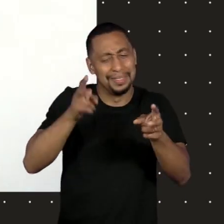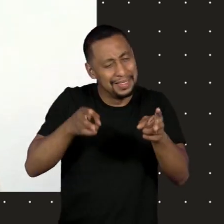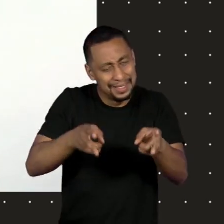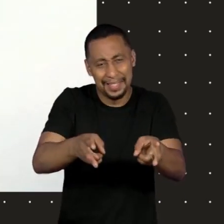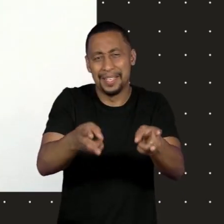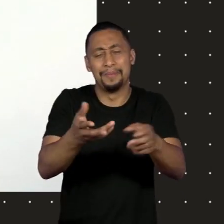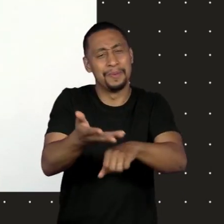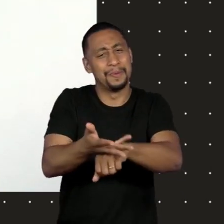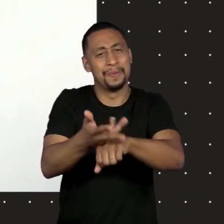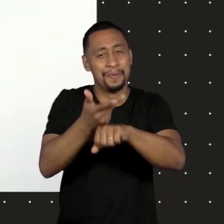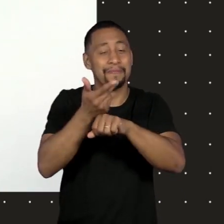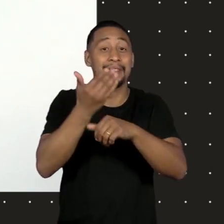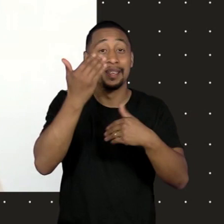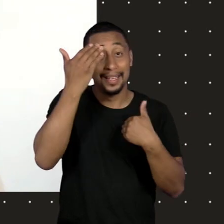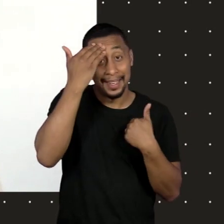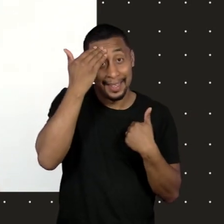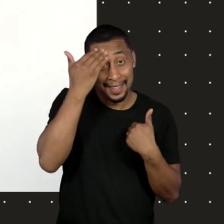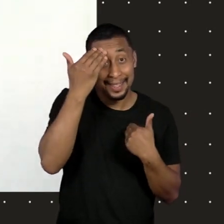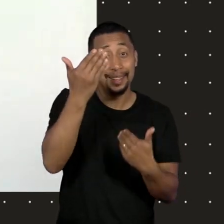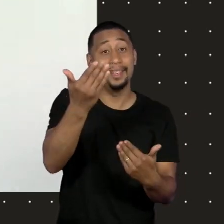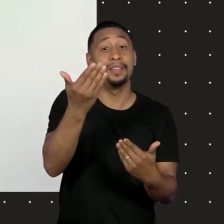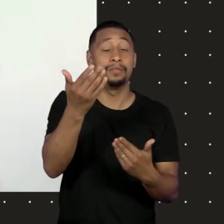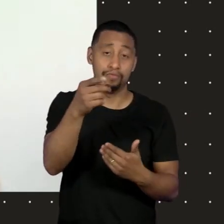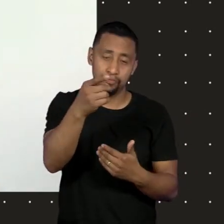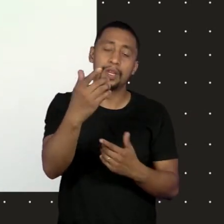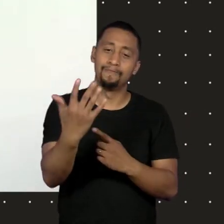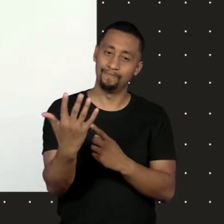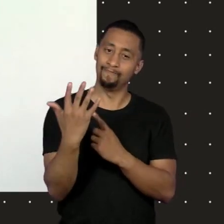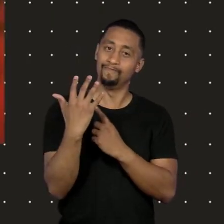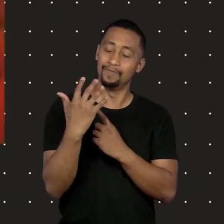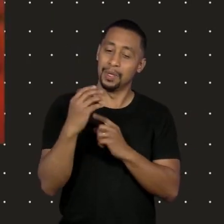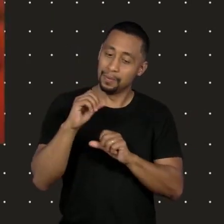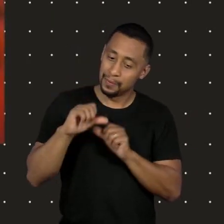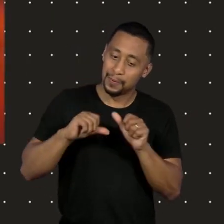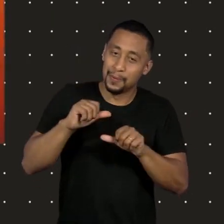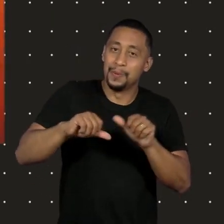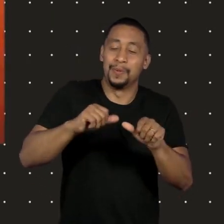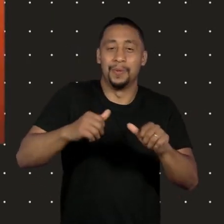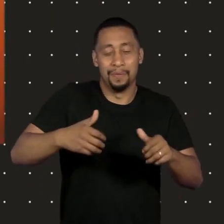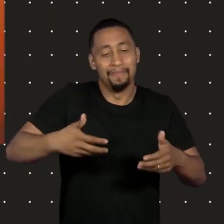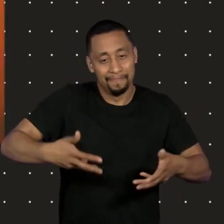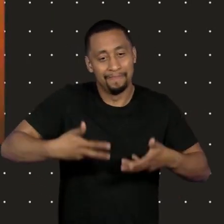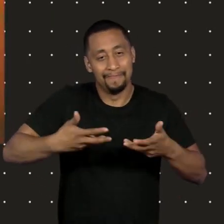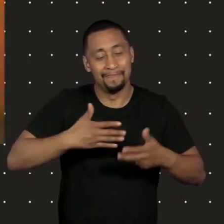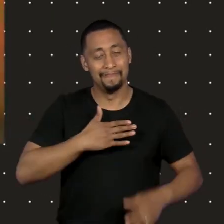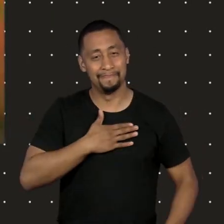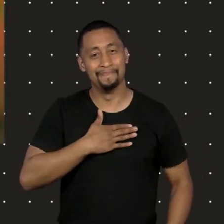ela tem, e agradeço as lembranças desses momentos tão bons que a gente viveu.